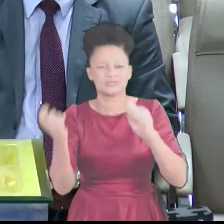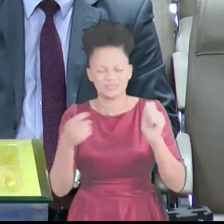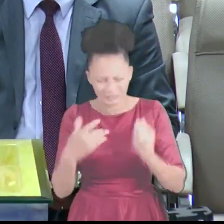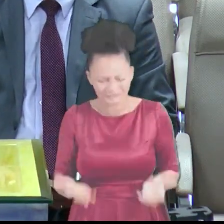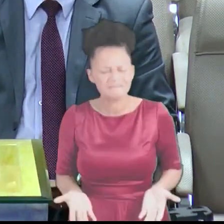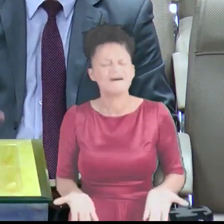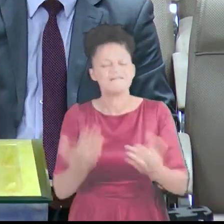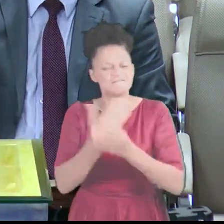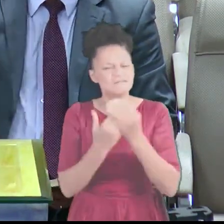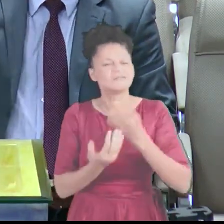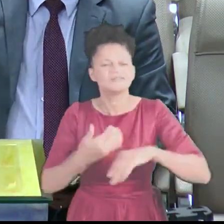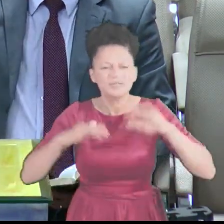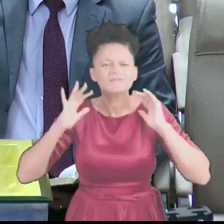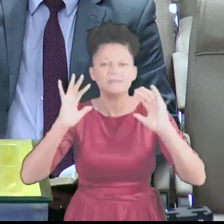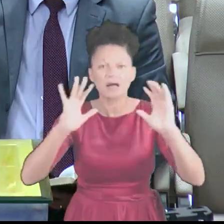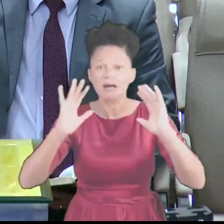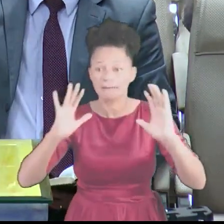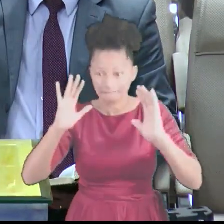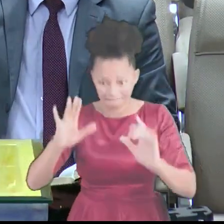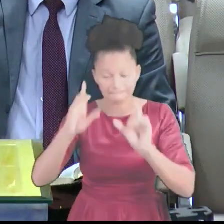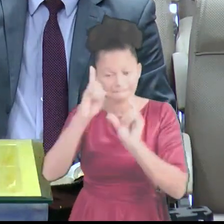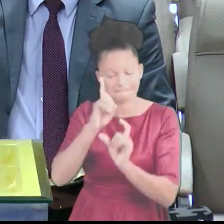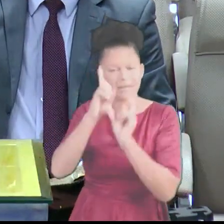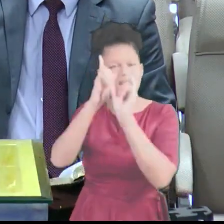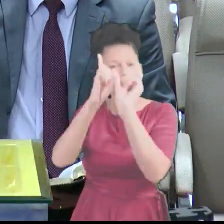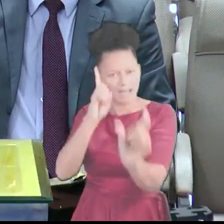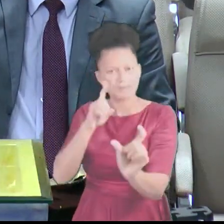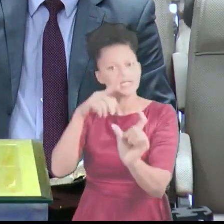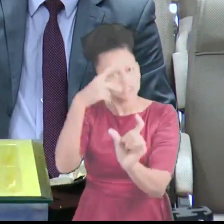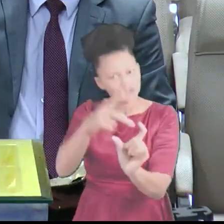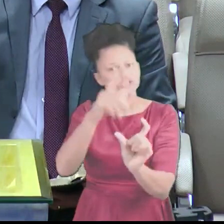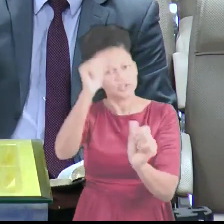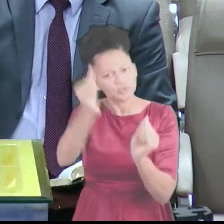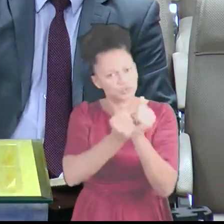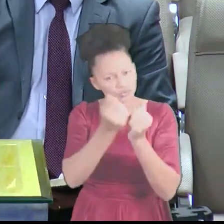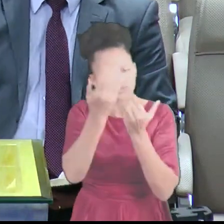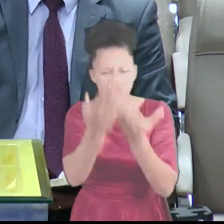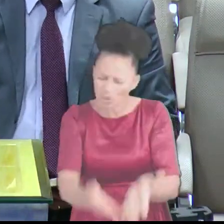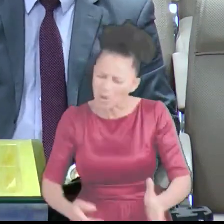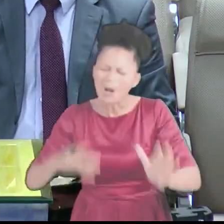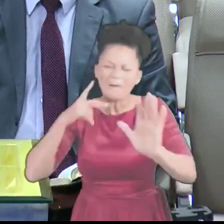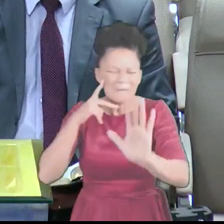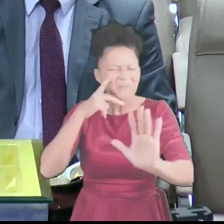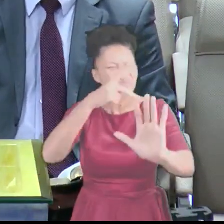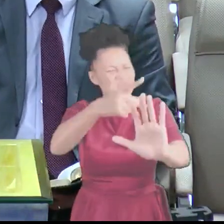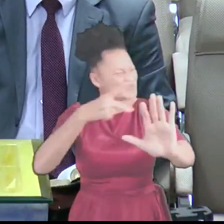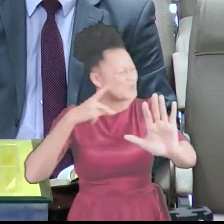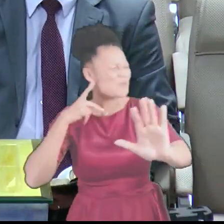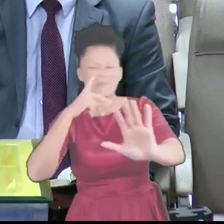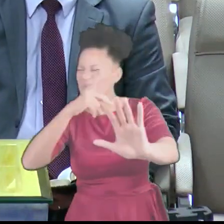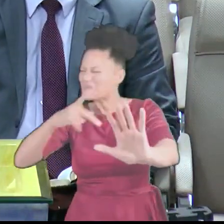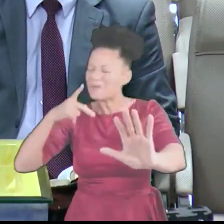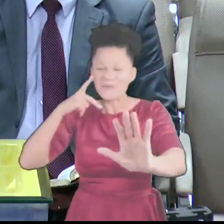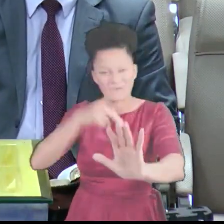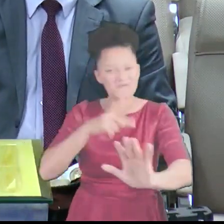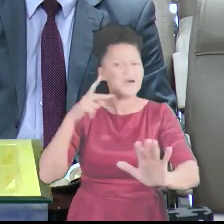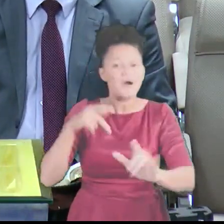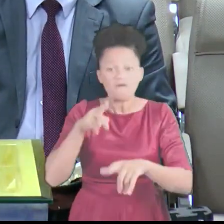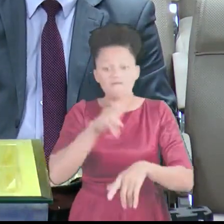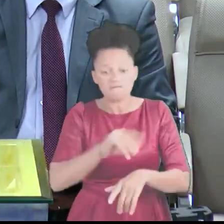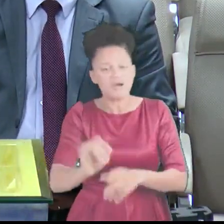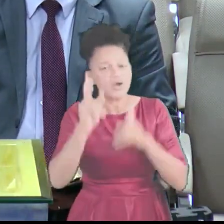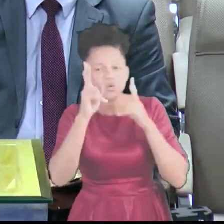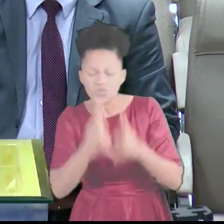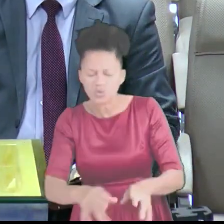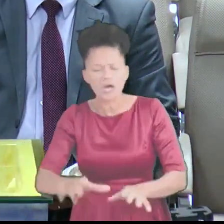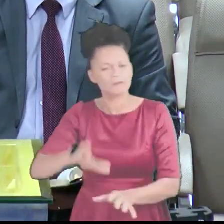vez mais a tua mão, a palavra de Deus está sobre você. Profetize, profetize, você será o Ezequiel